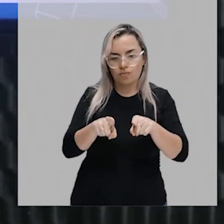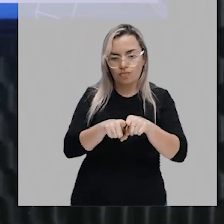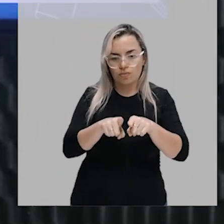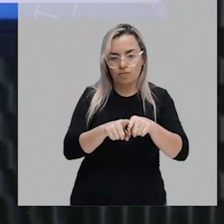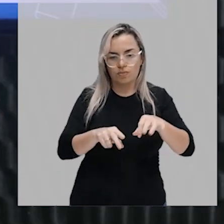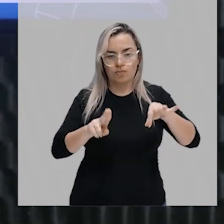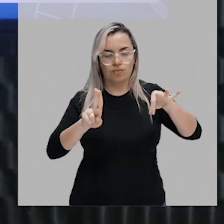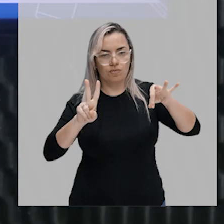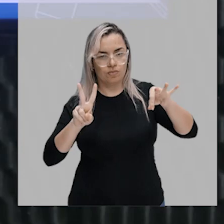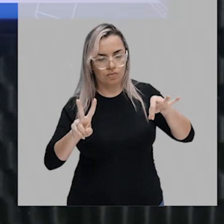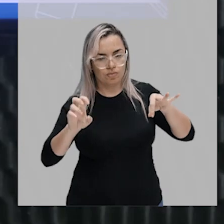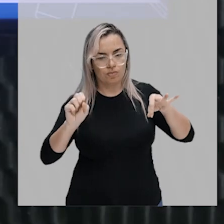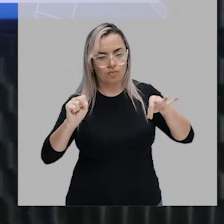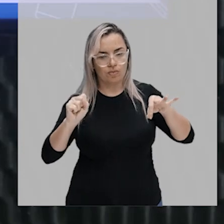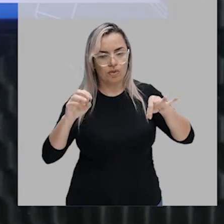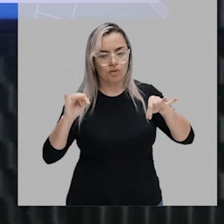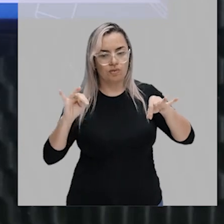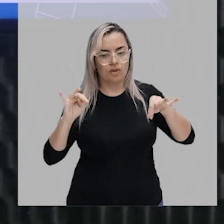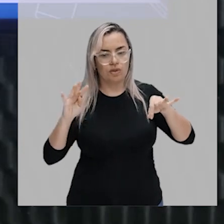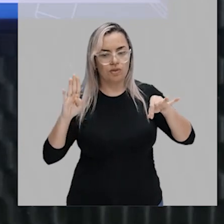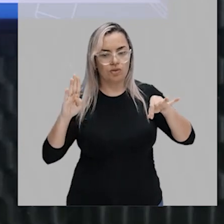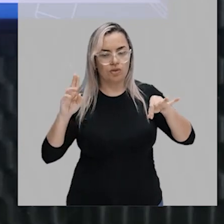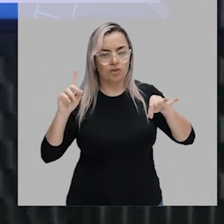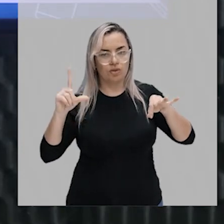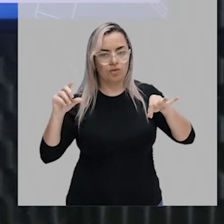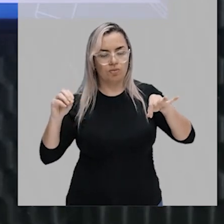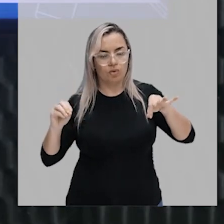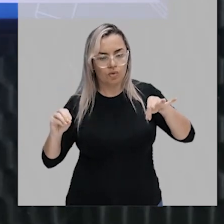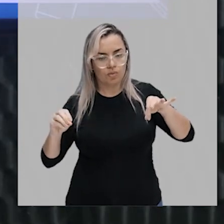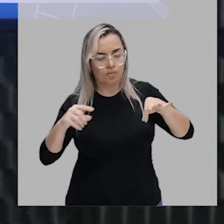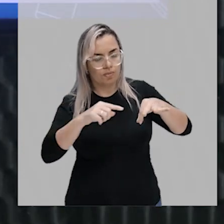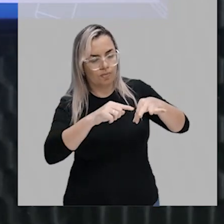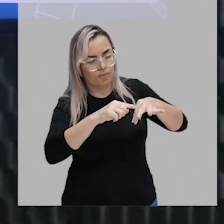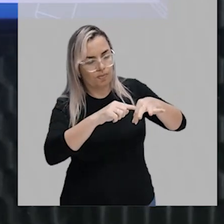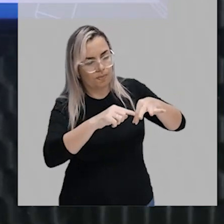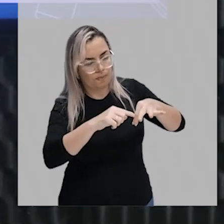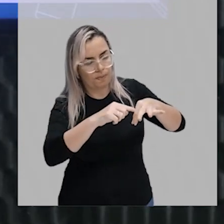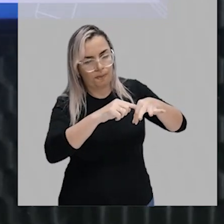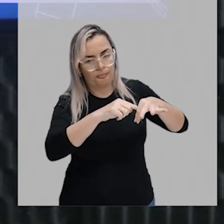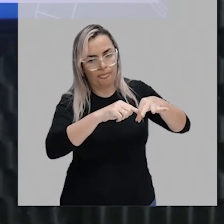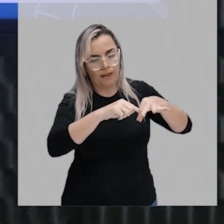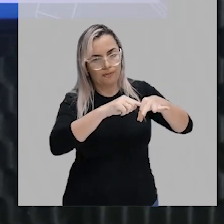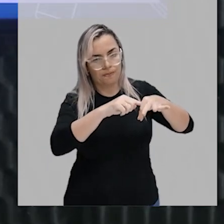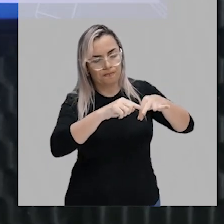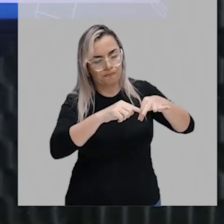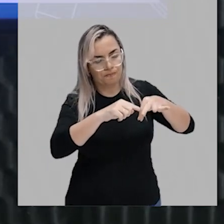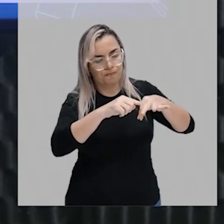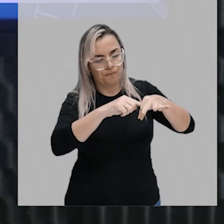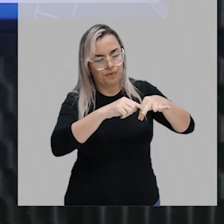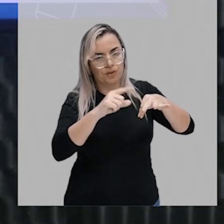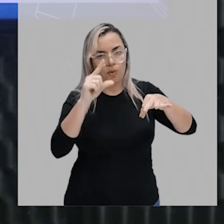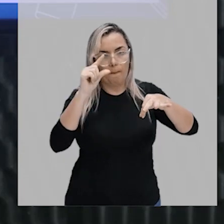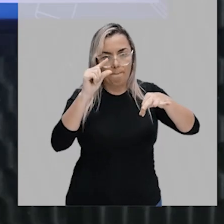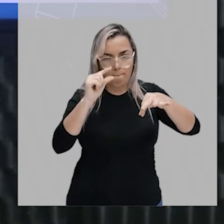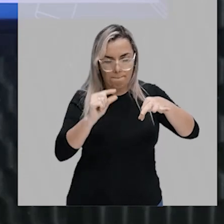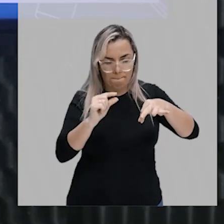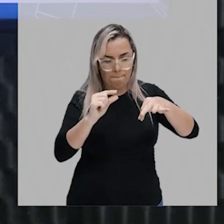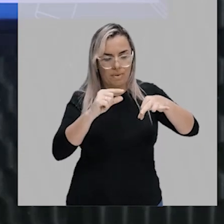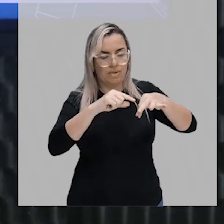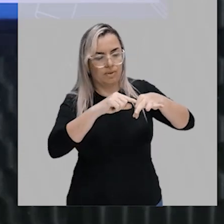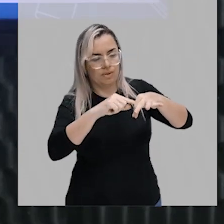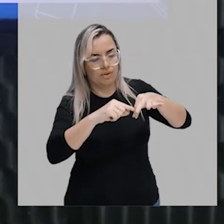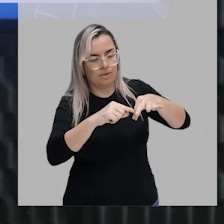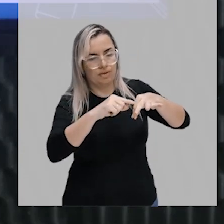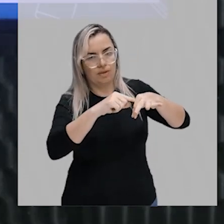que seria o vestíbulo? O vestíbulo é uma abertura que fica entre os lábios menores, ou seja, nós temos aqui os